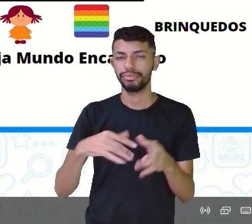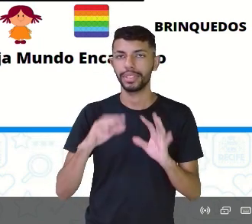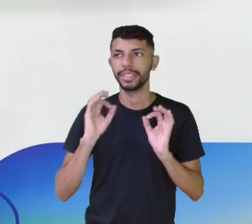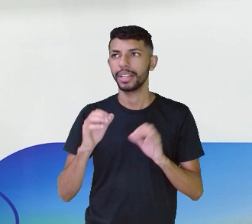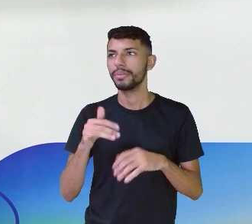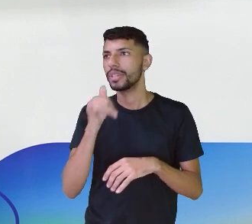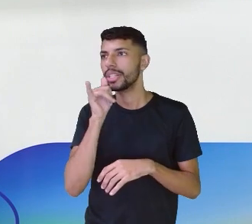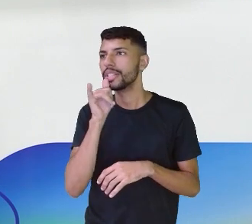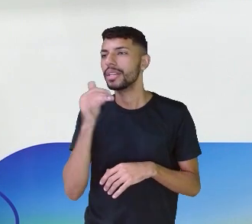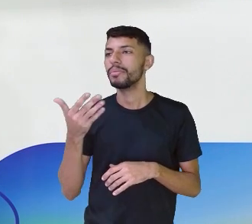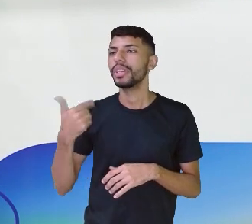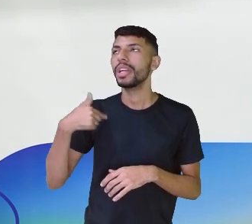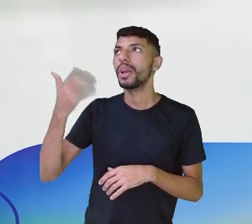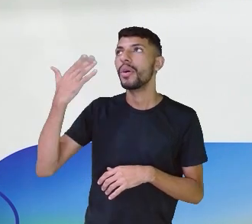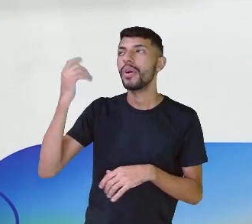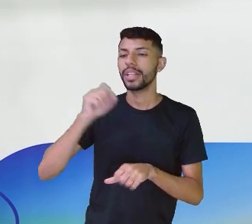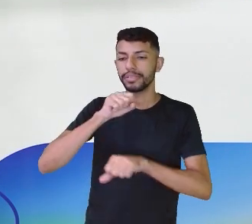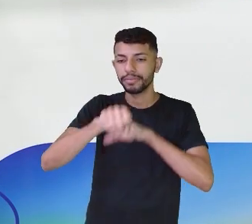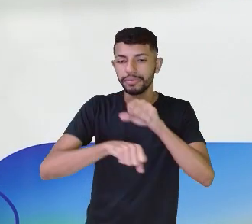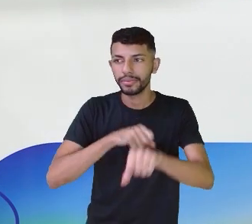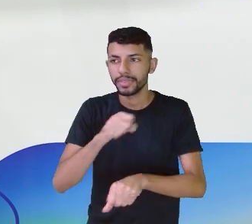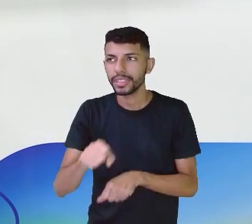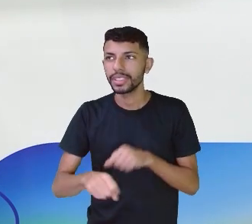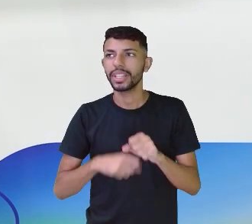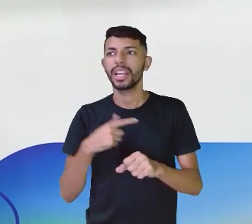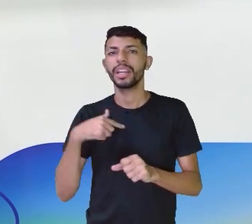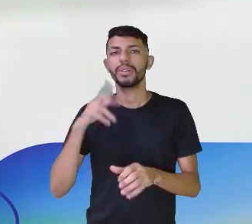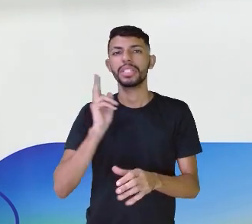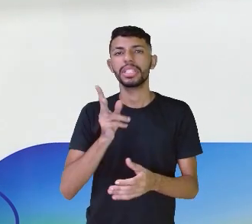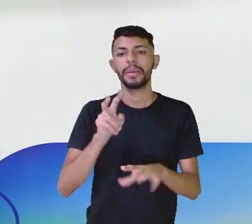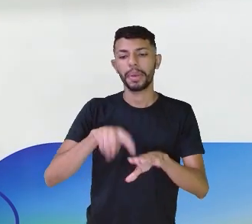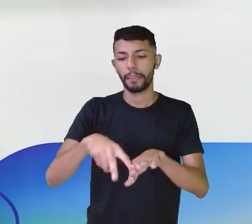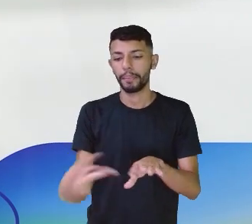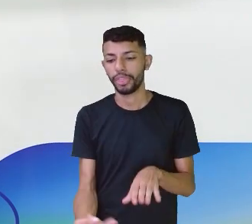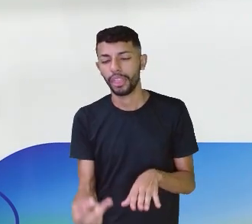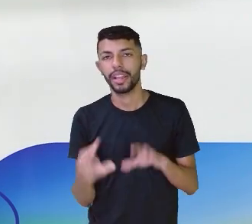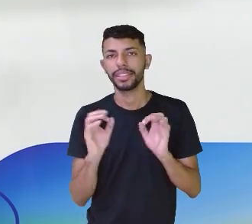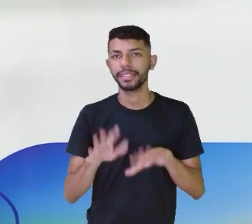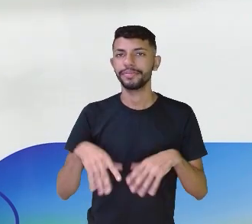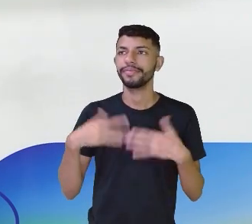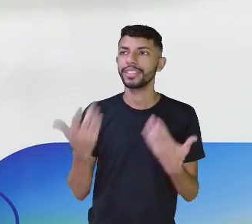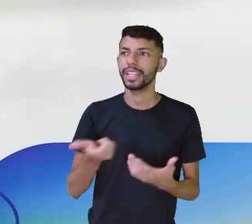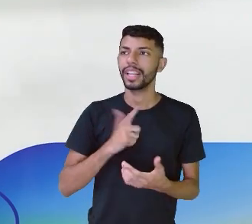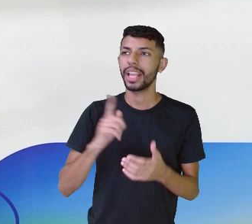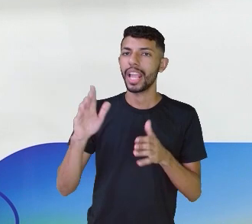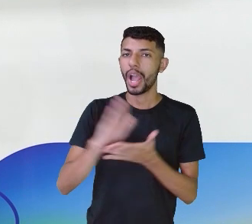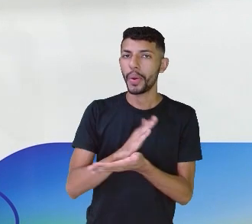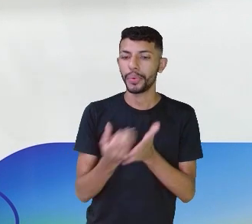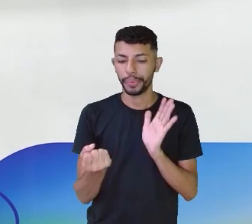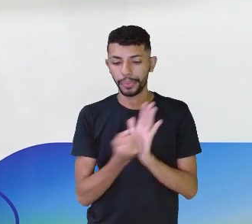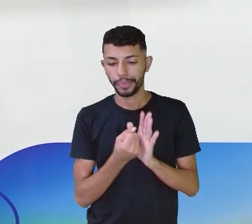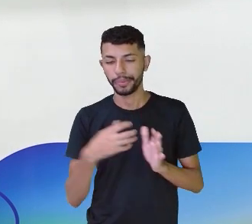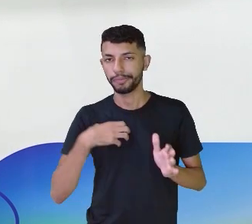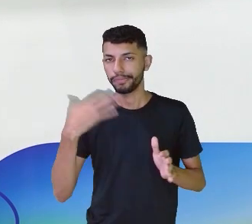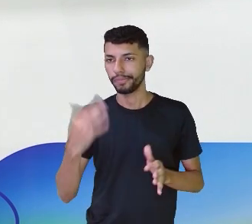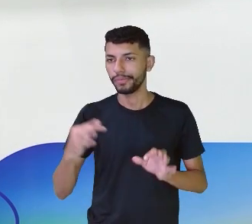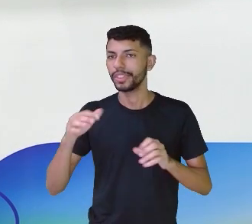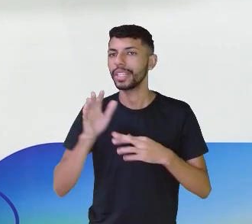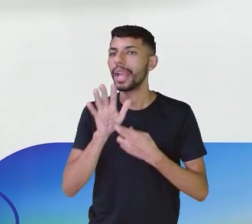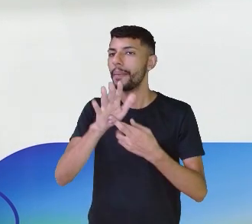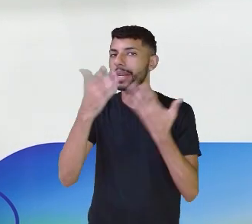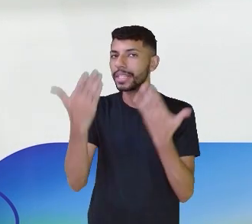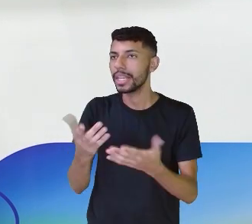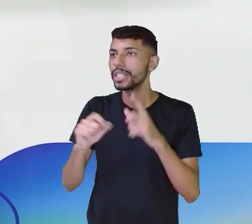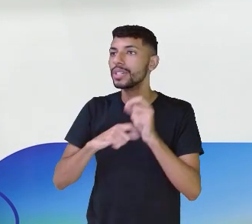andava de bicicleta, eu caía bastante. Inclusive, tem algumas marcas, né, que representam bem isso, de como a minha infância ela